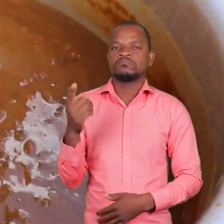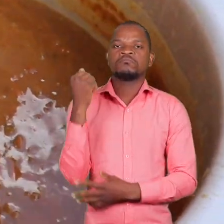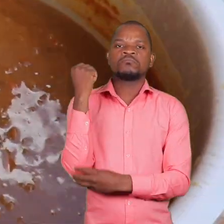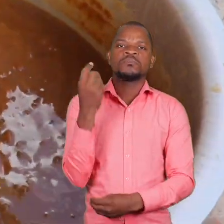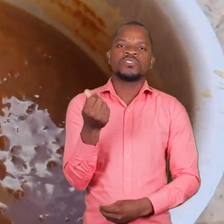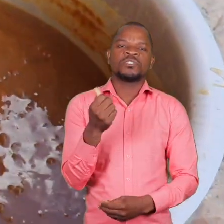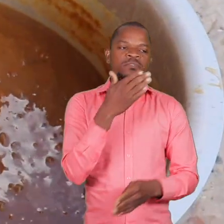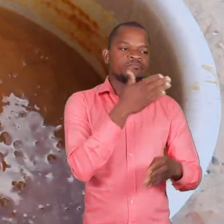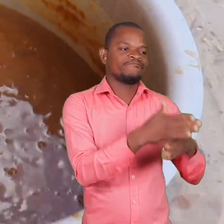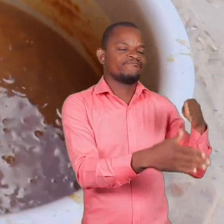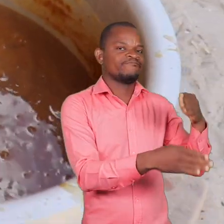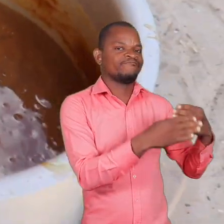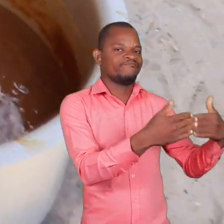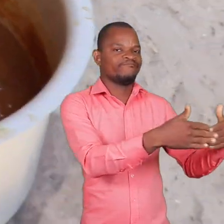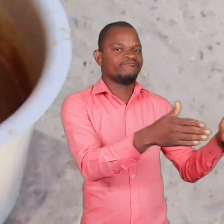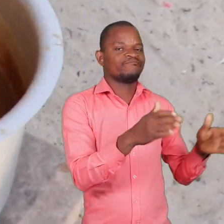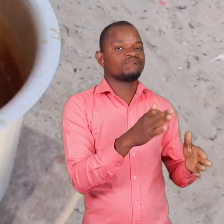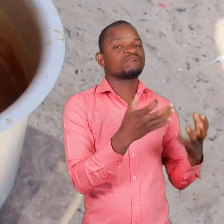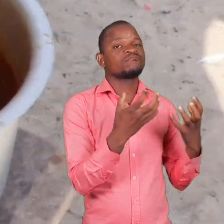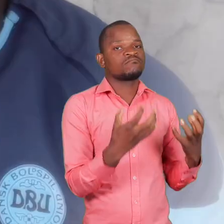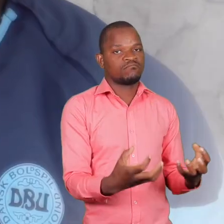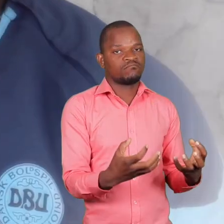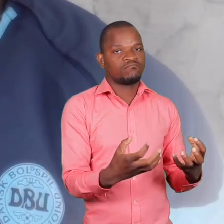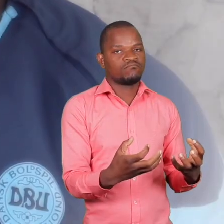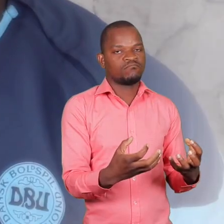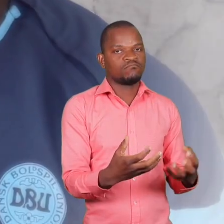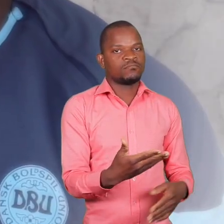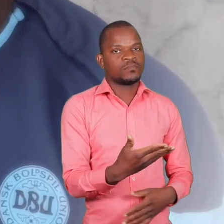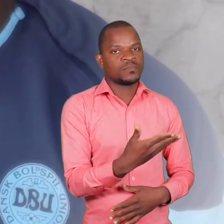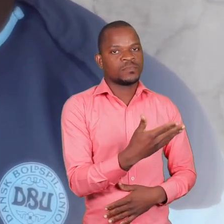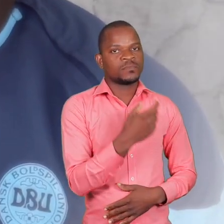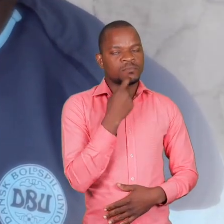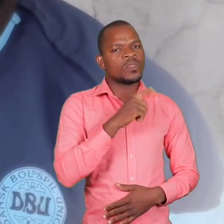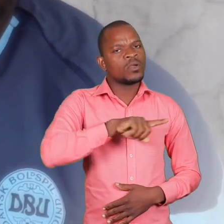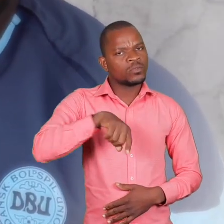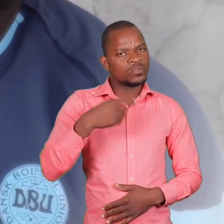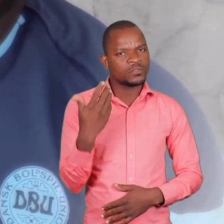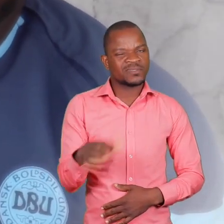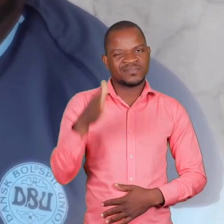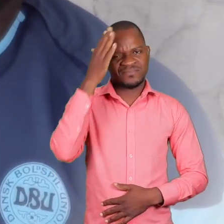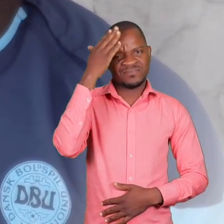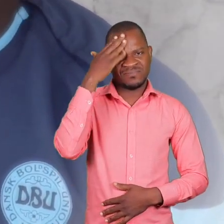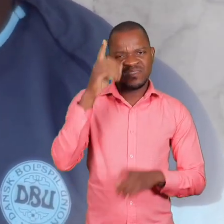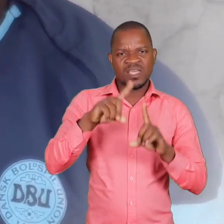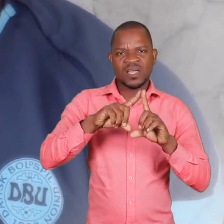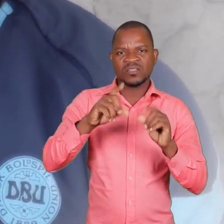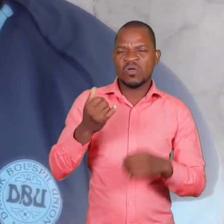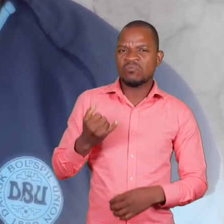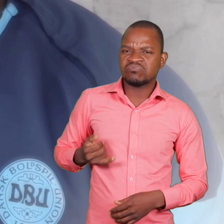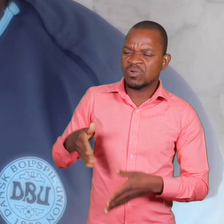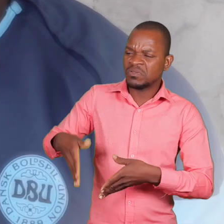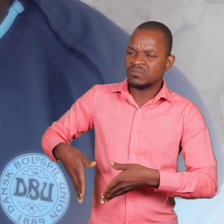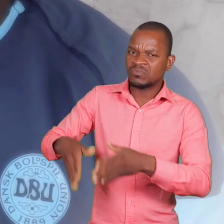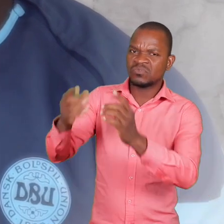os impede de construir latrinas melhoradas. Claro, sabemos. O fecalismo ao céu aberto provoca